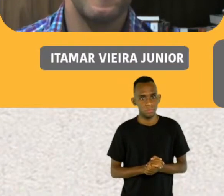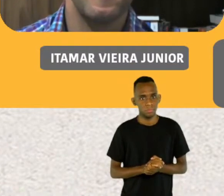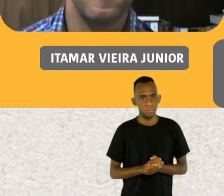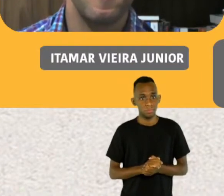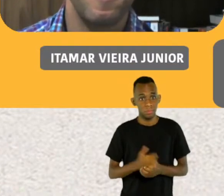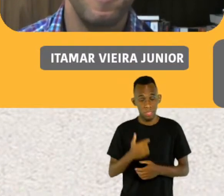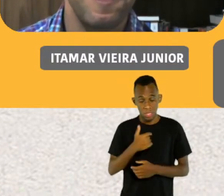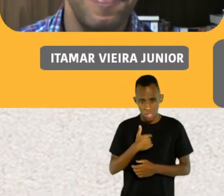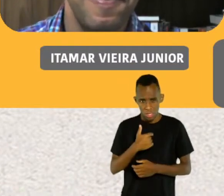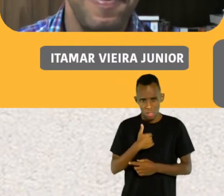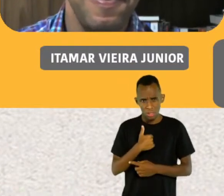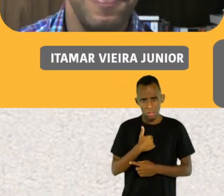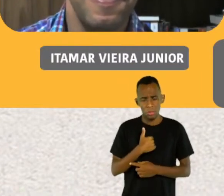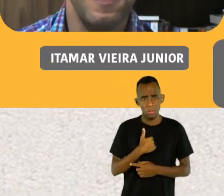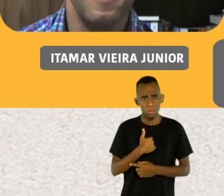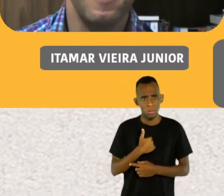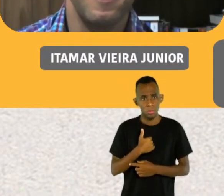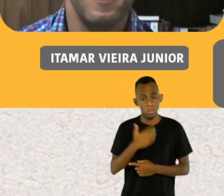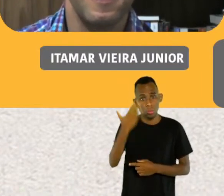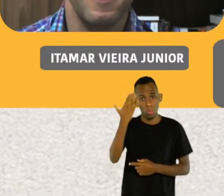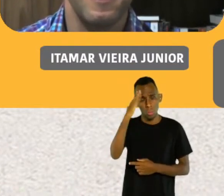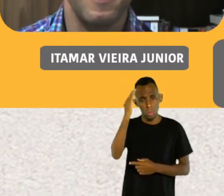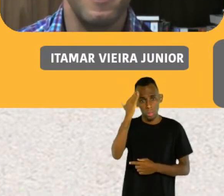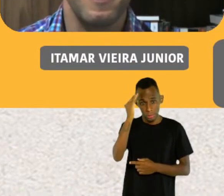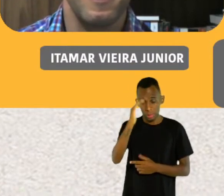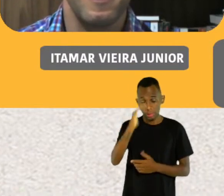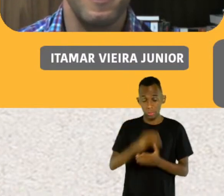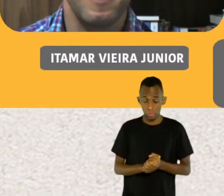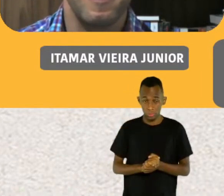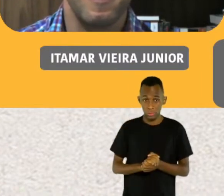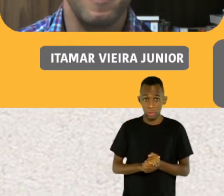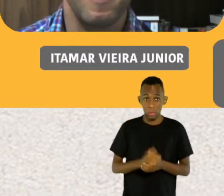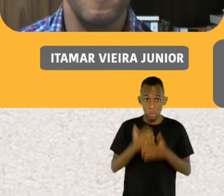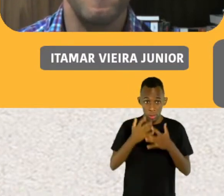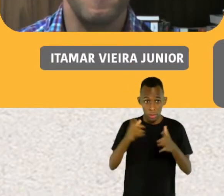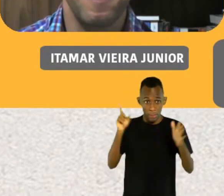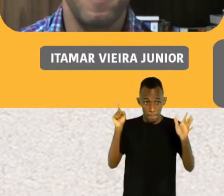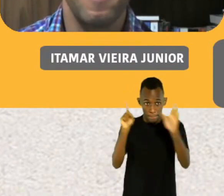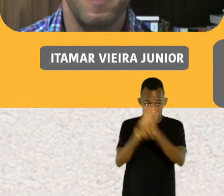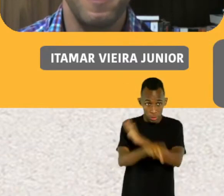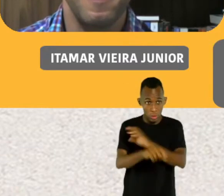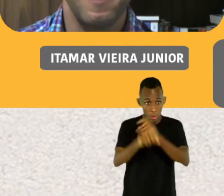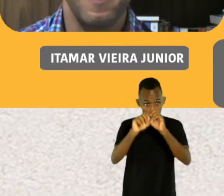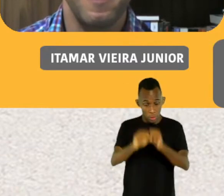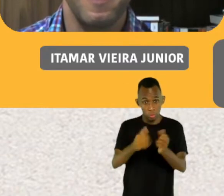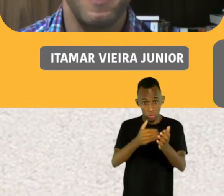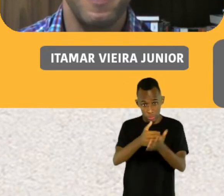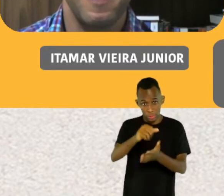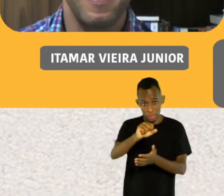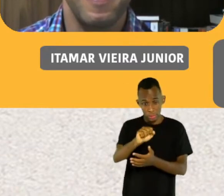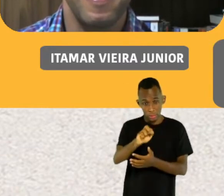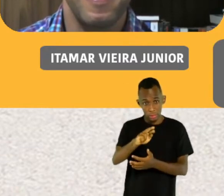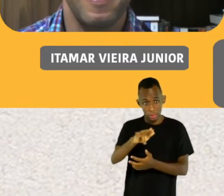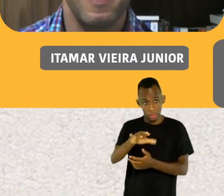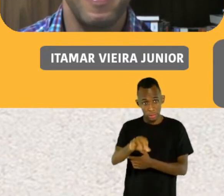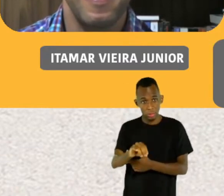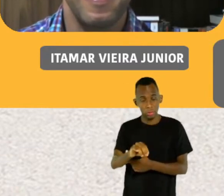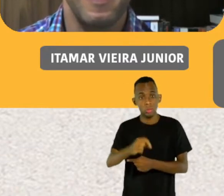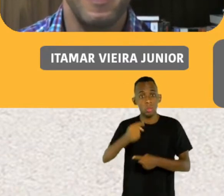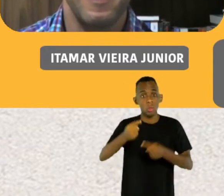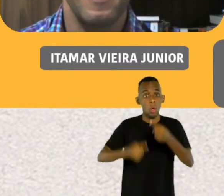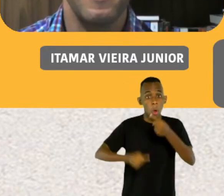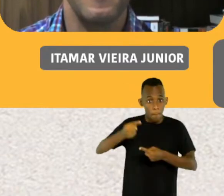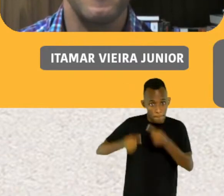entendo que mas eu tenho que fazer a pergunta. Para vocês dois, pode começar pelo Sérgio. A política, com P